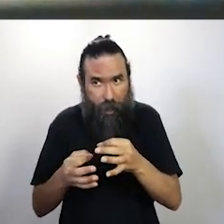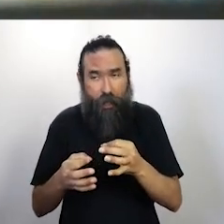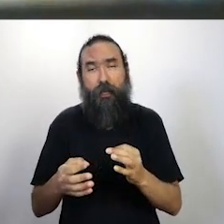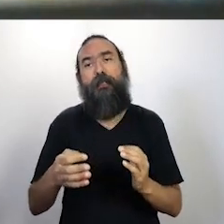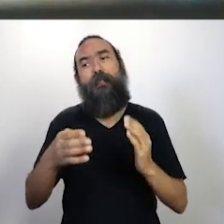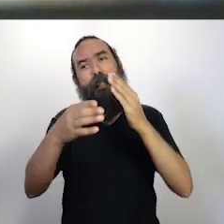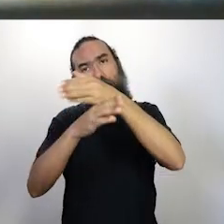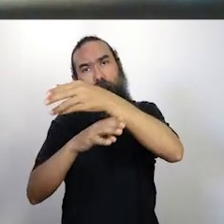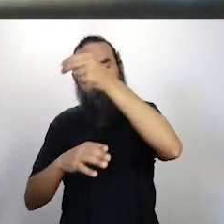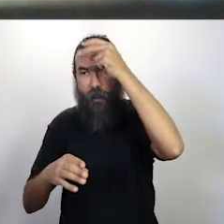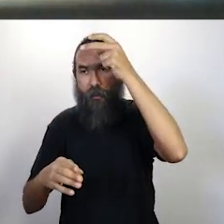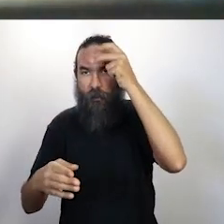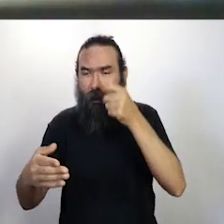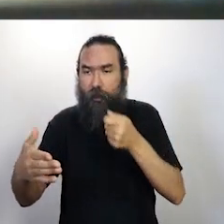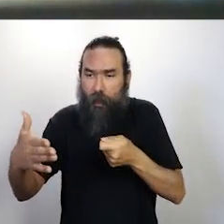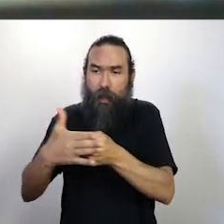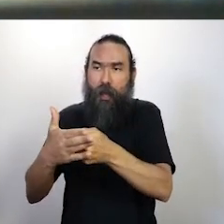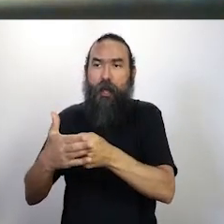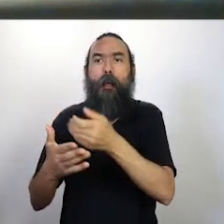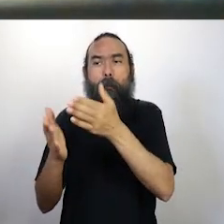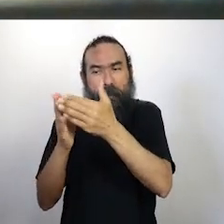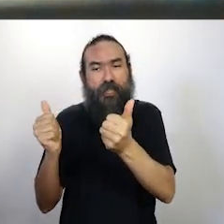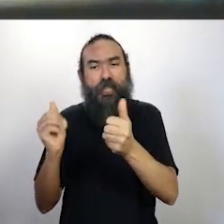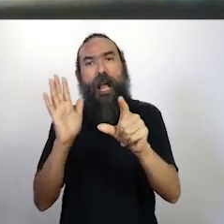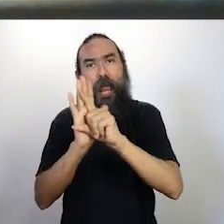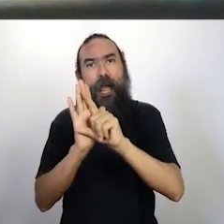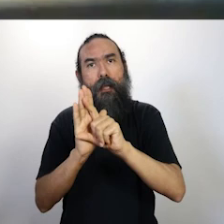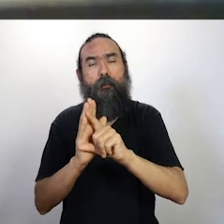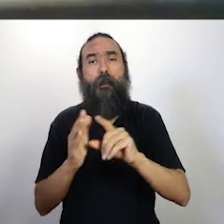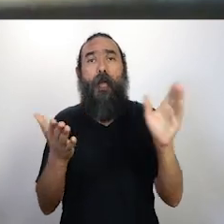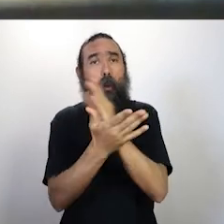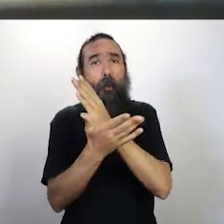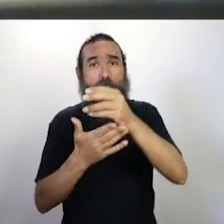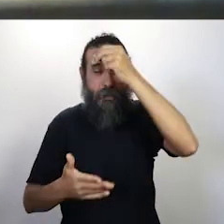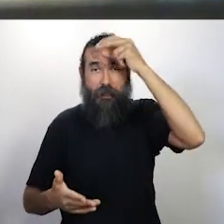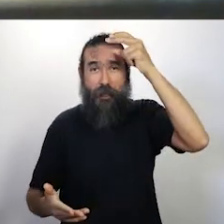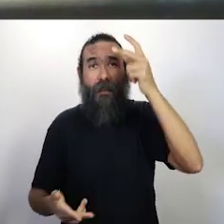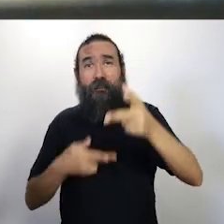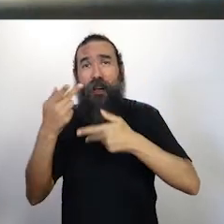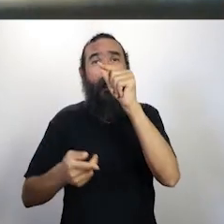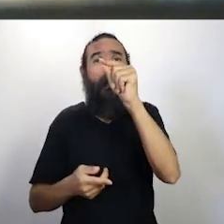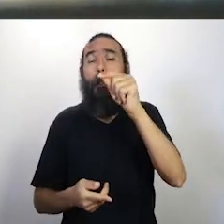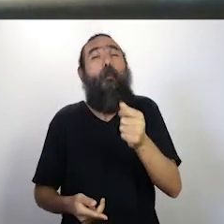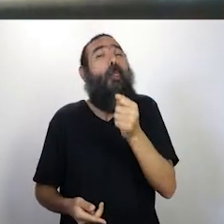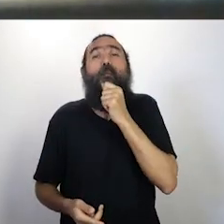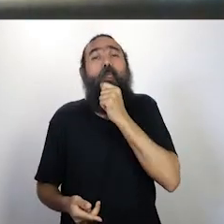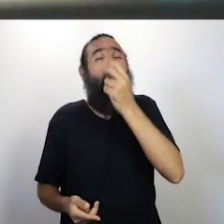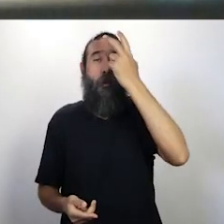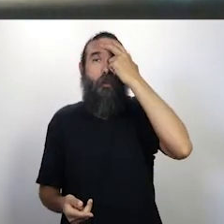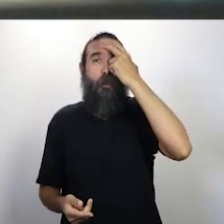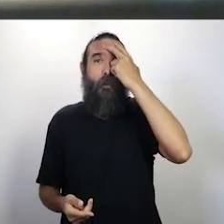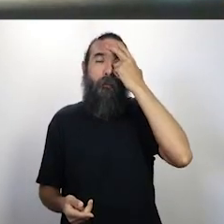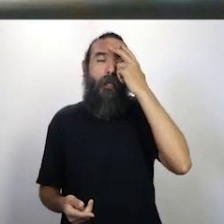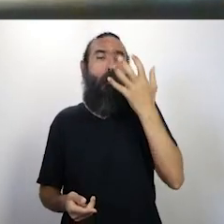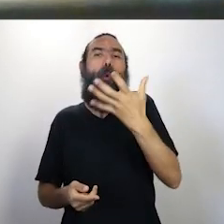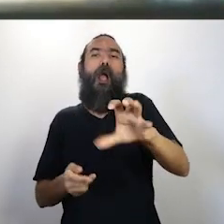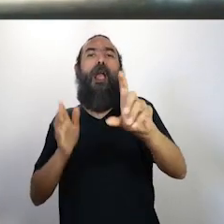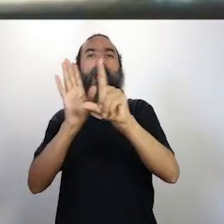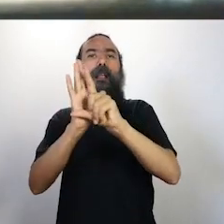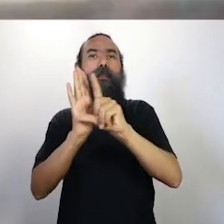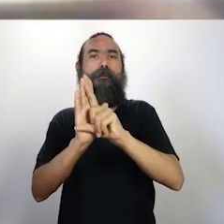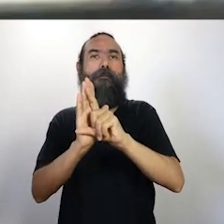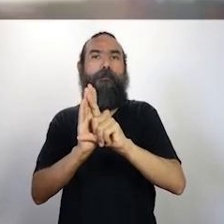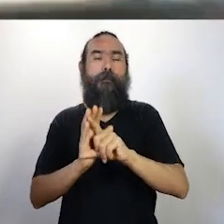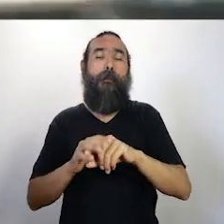municípios estão dizendo que não tem cultura e portanto não querem essa lei então a gente tem que no caso aqueles que identificam que tem já